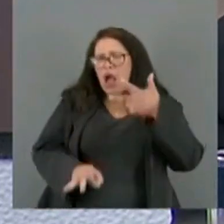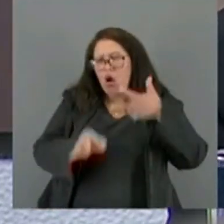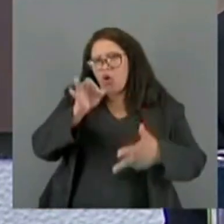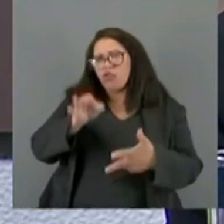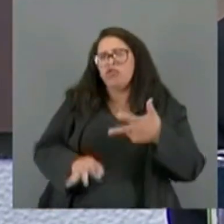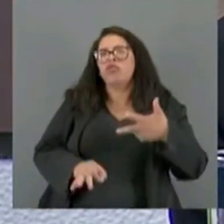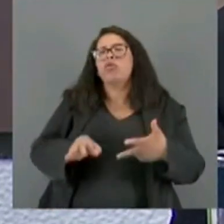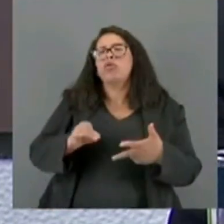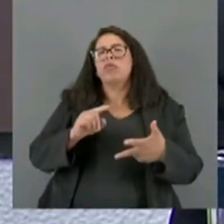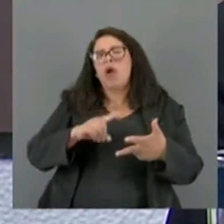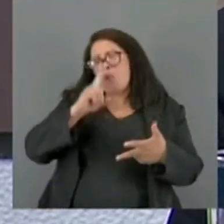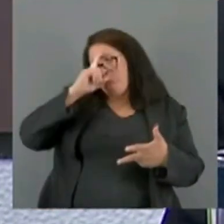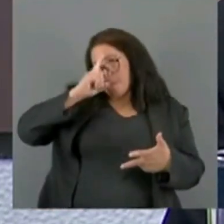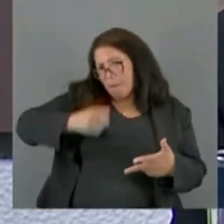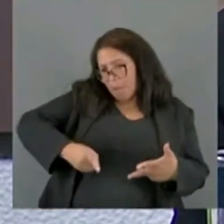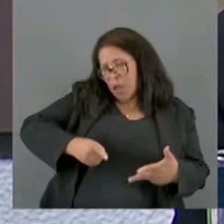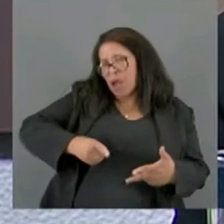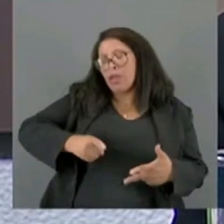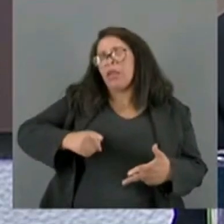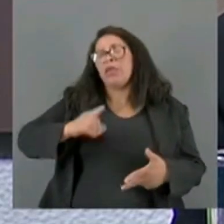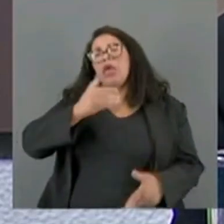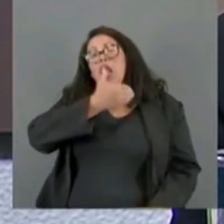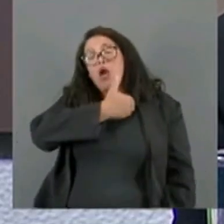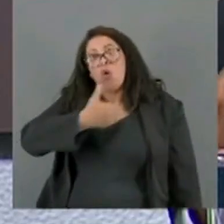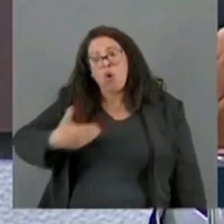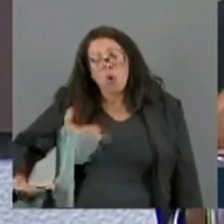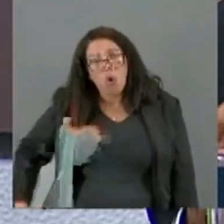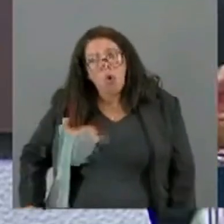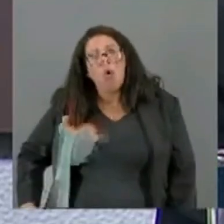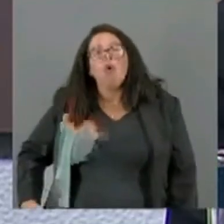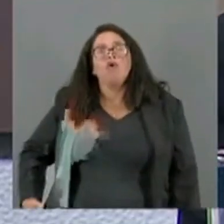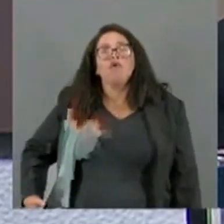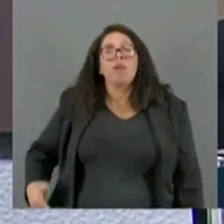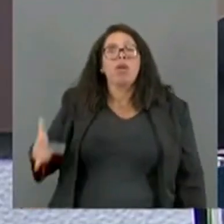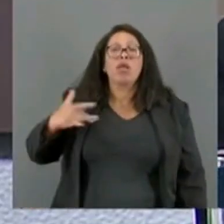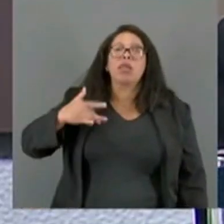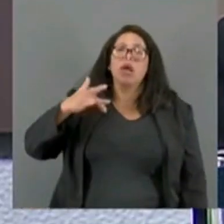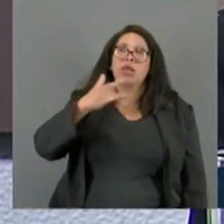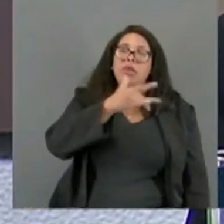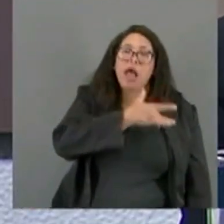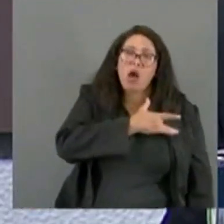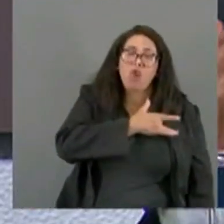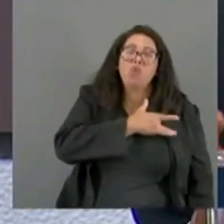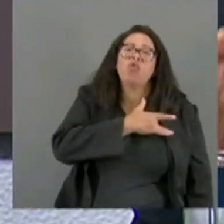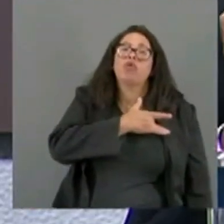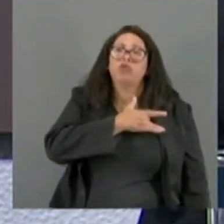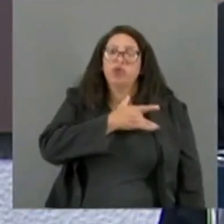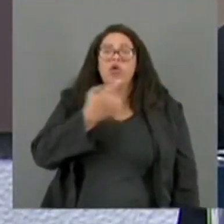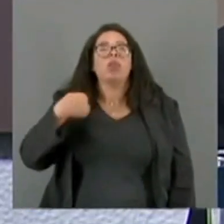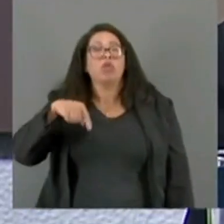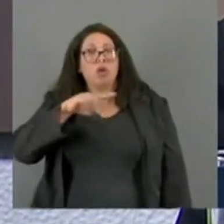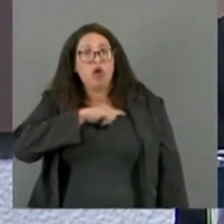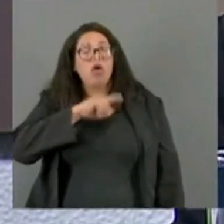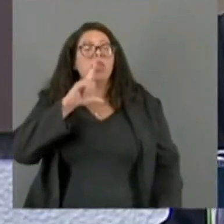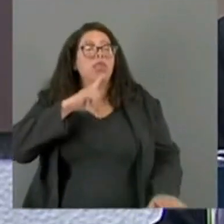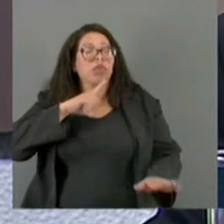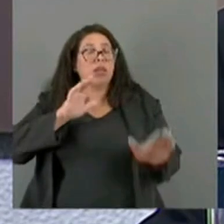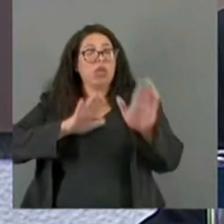que é dever do Estado, a saúde é um dever do Estado. Agora, nós temos que ter